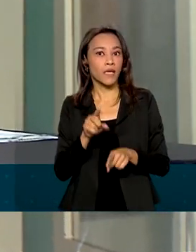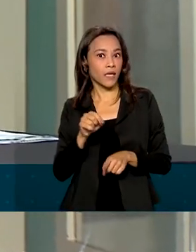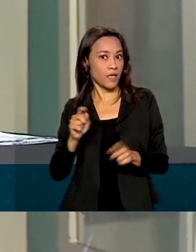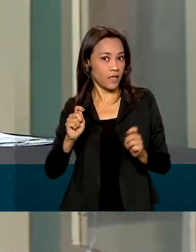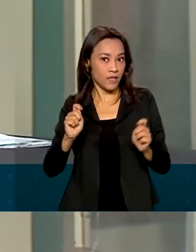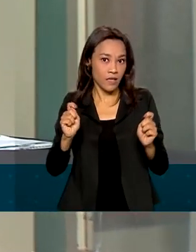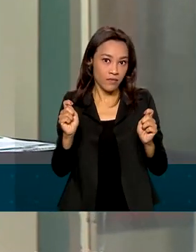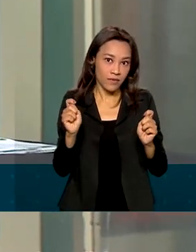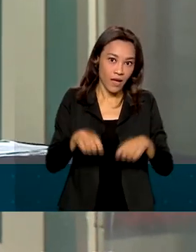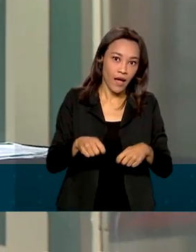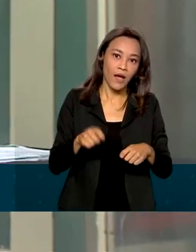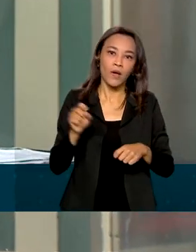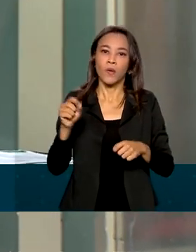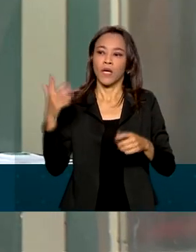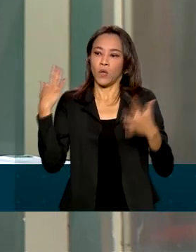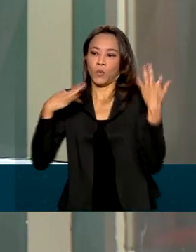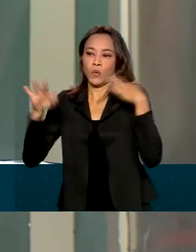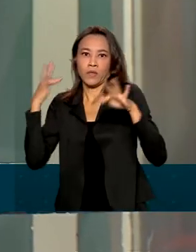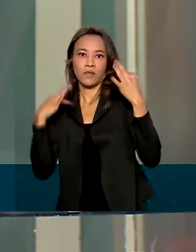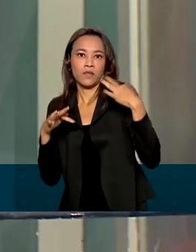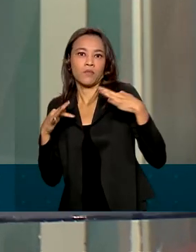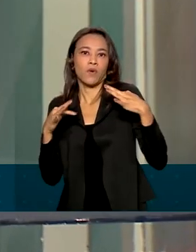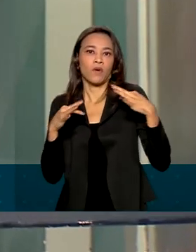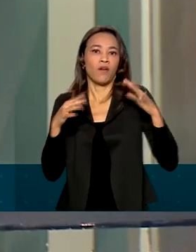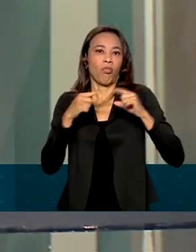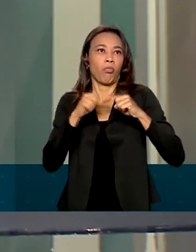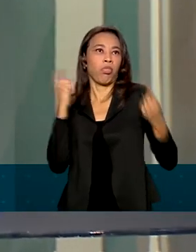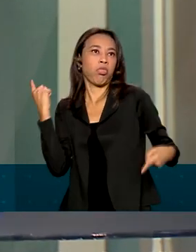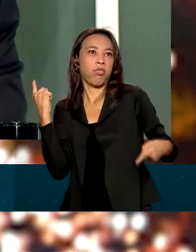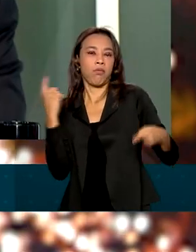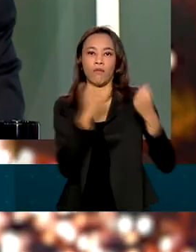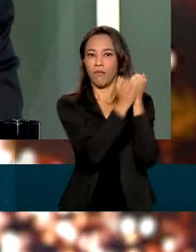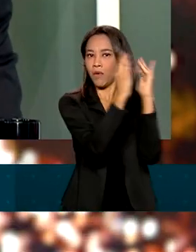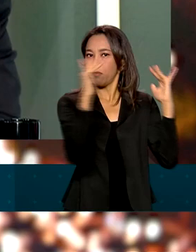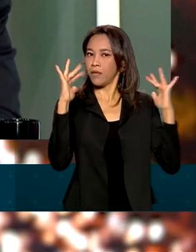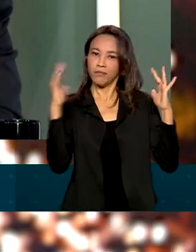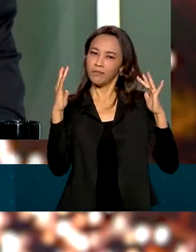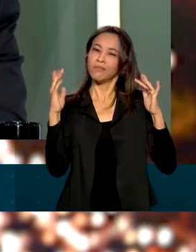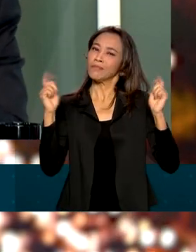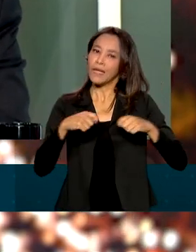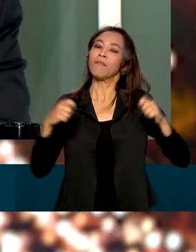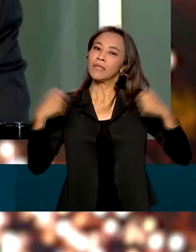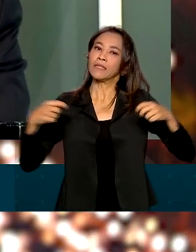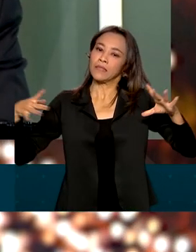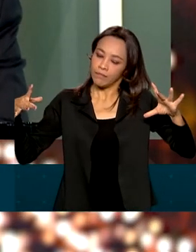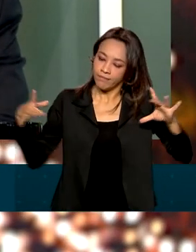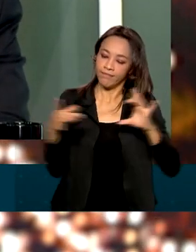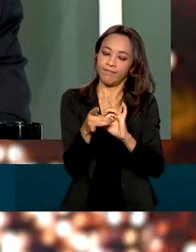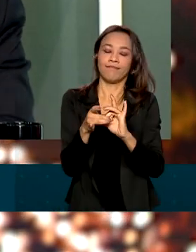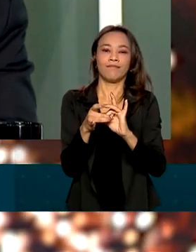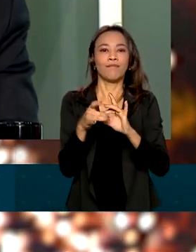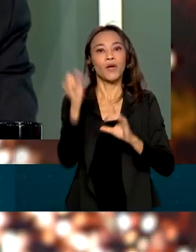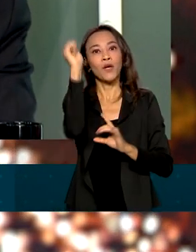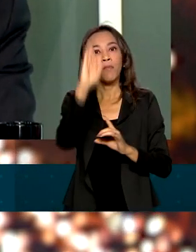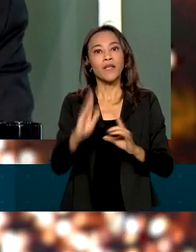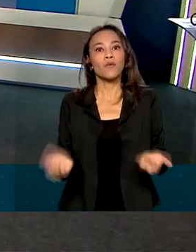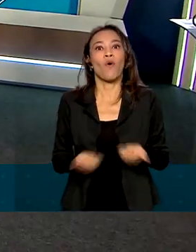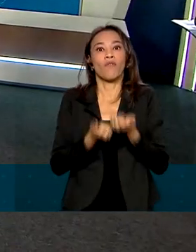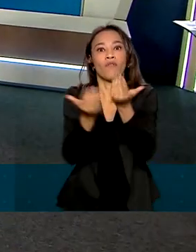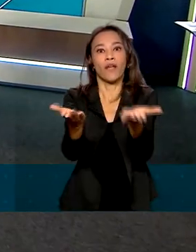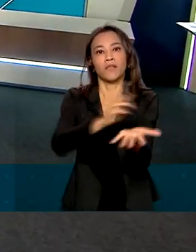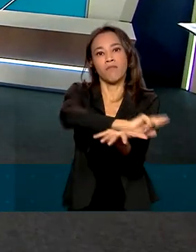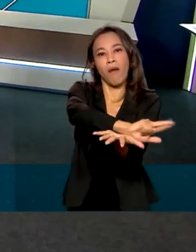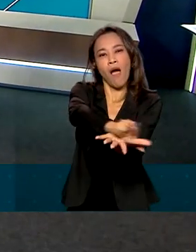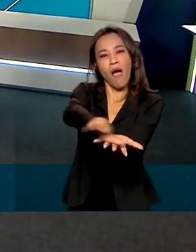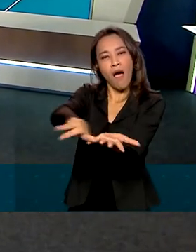que não é possível de social o turismo do meio ambiente preservado se lembrou que o país oferece diversas opções para o